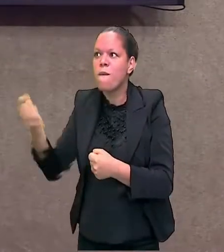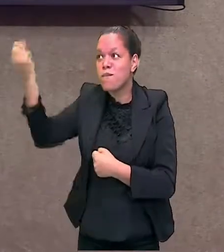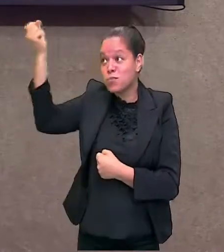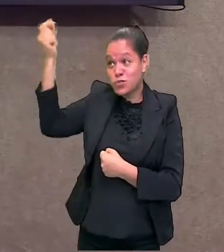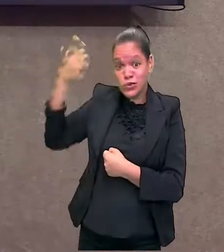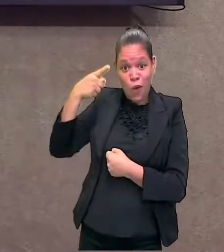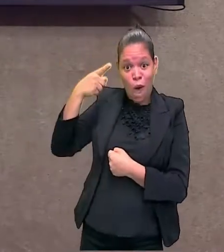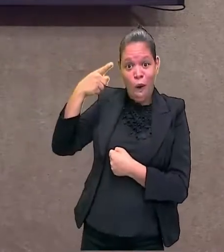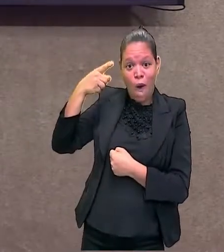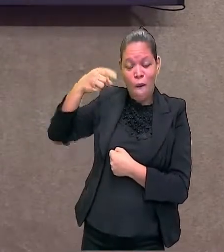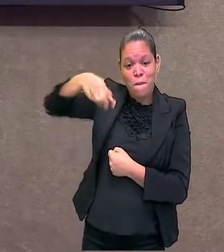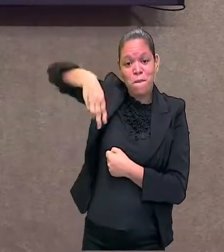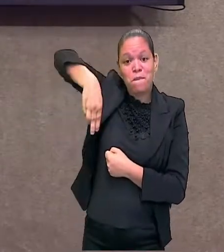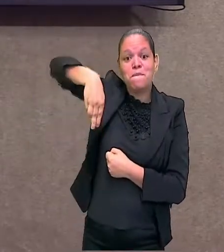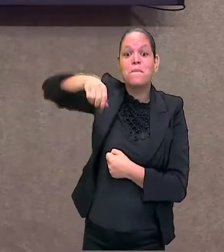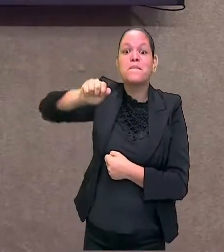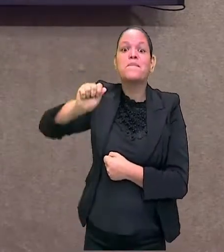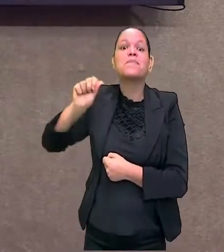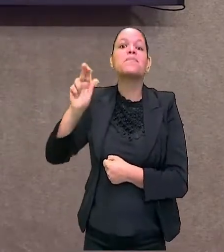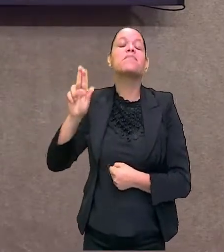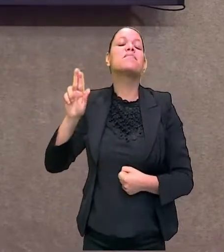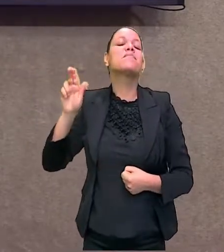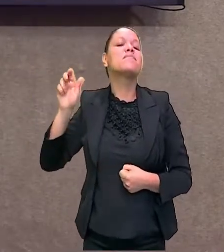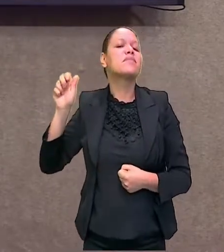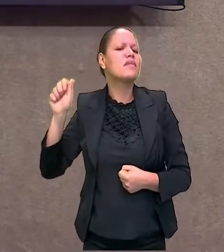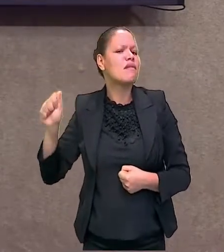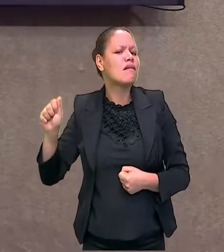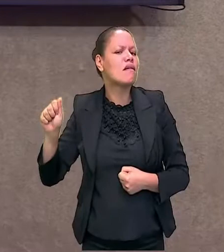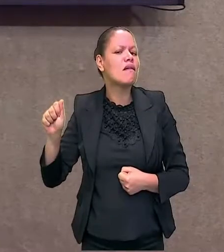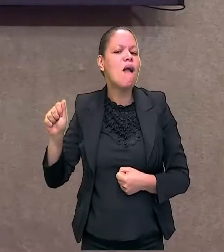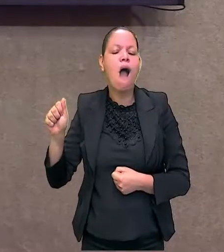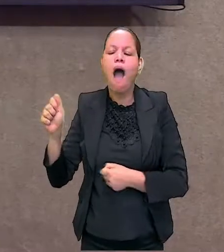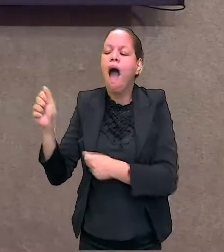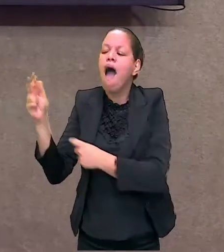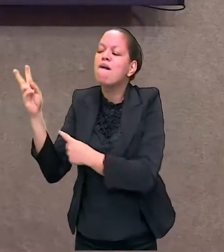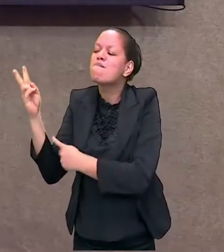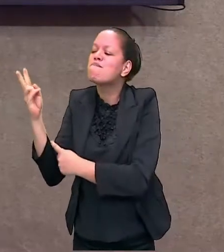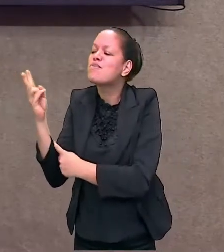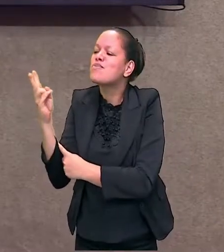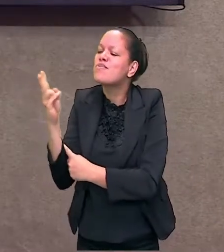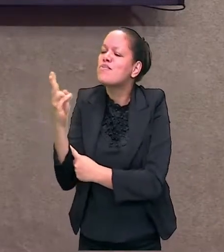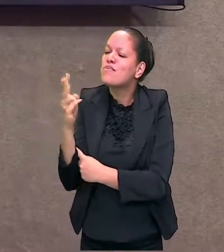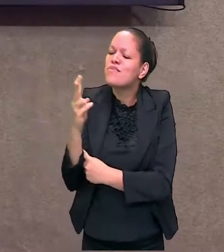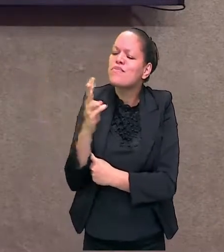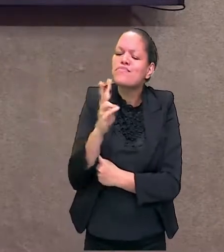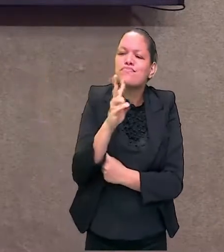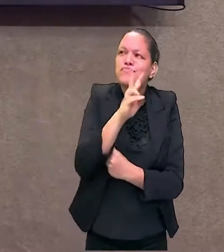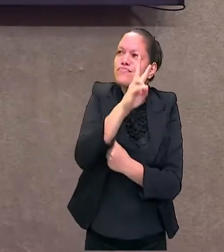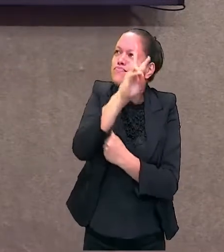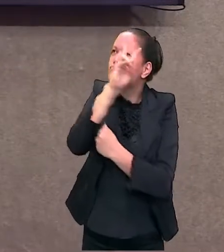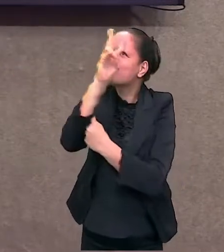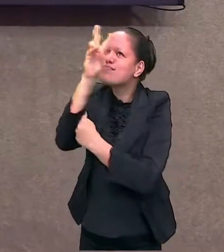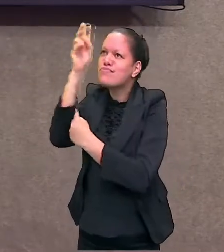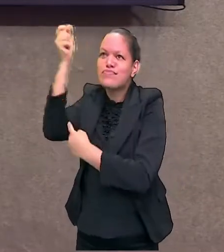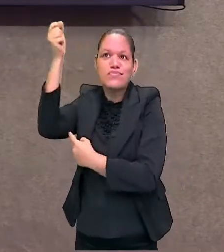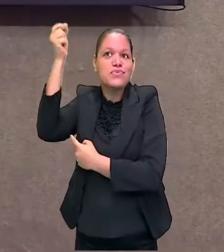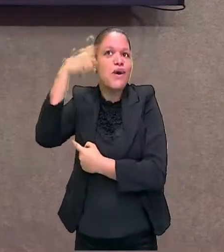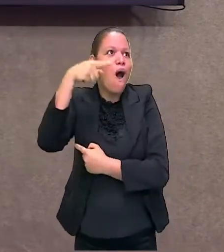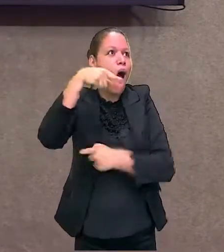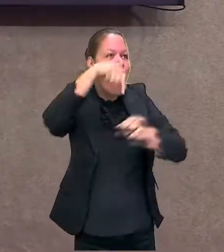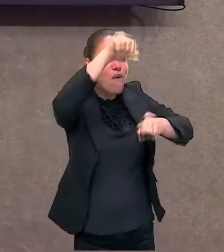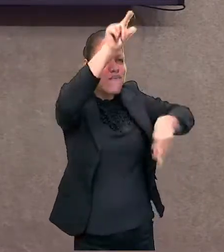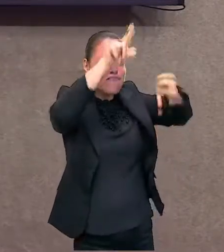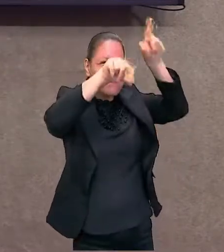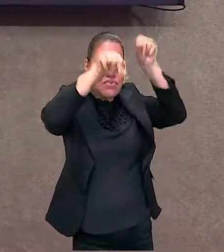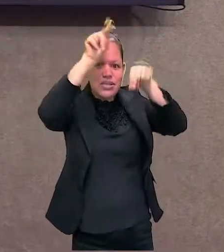Mauá, ele protegia o sol e as estrelas. Com a queda do sol,